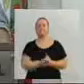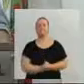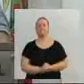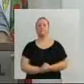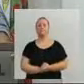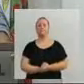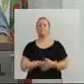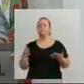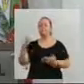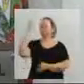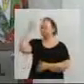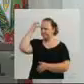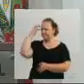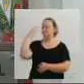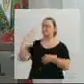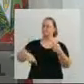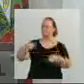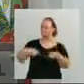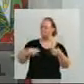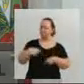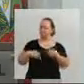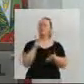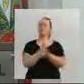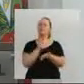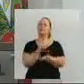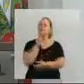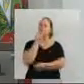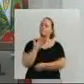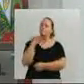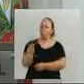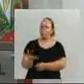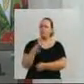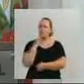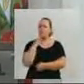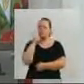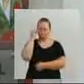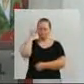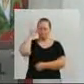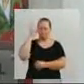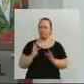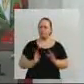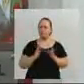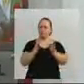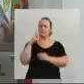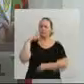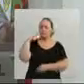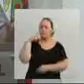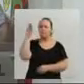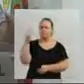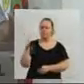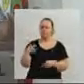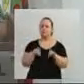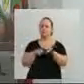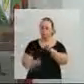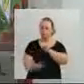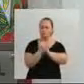é uma grande oportunidade de fazer o debate com a vossa excelência, um debate sempre de elevado nível, de elevado conhecimento técnico e político, que com certeza traz ganhos para